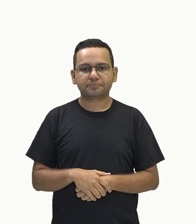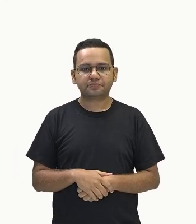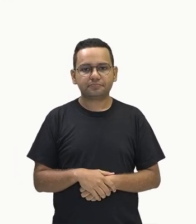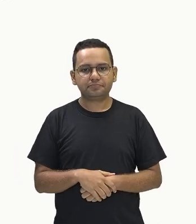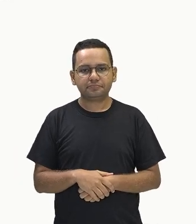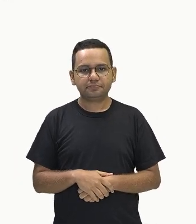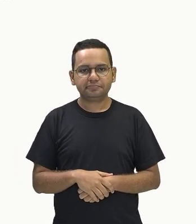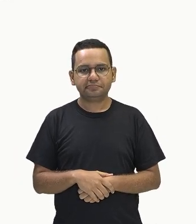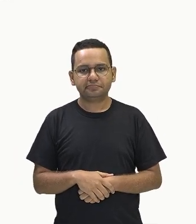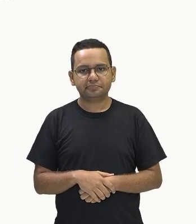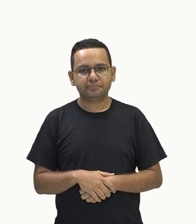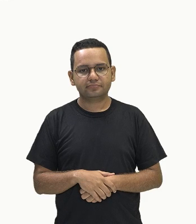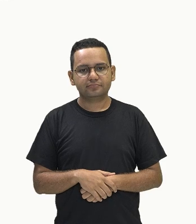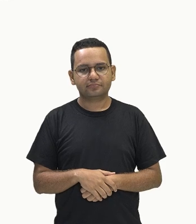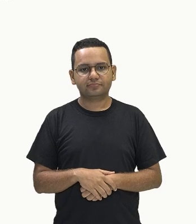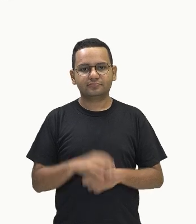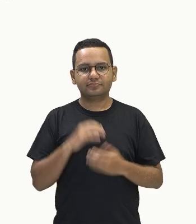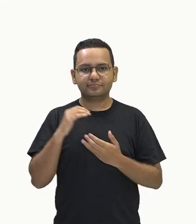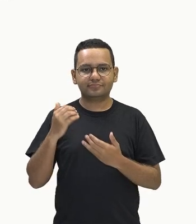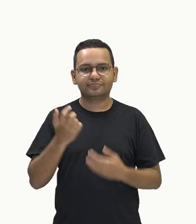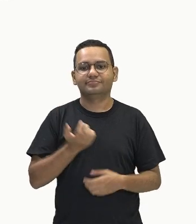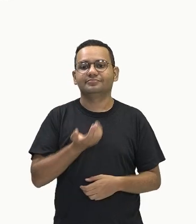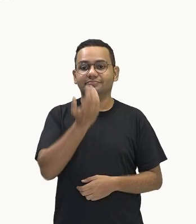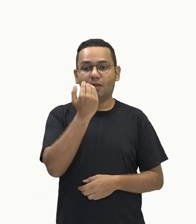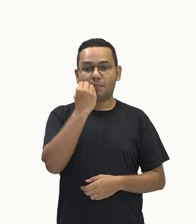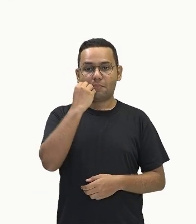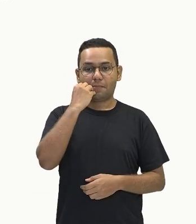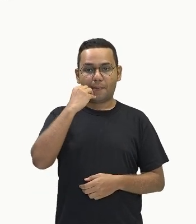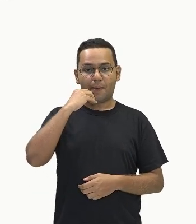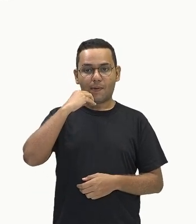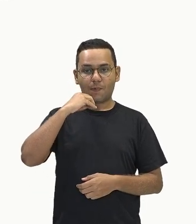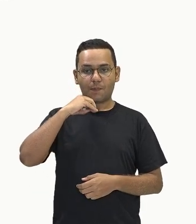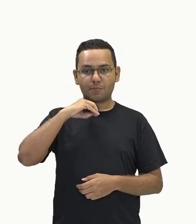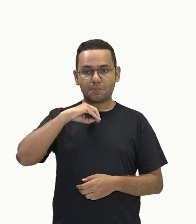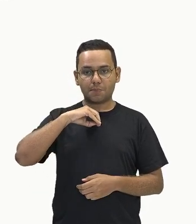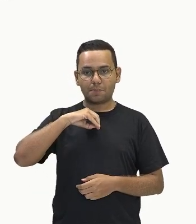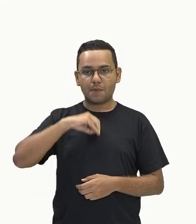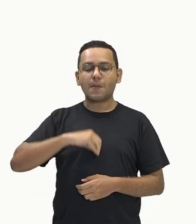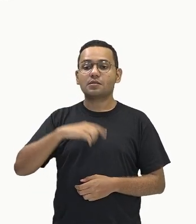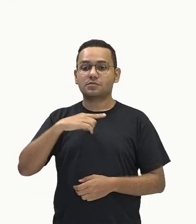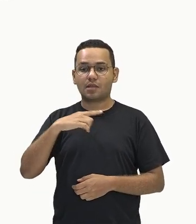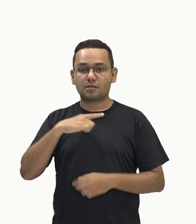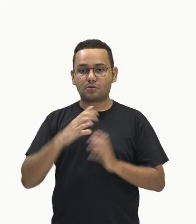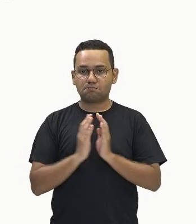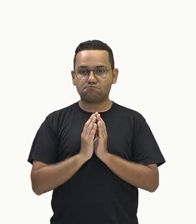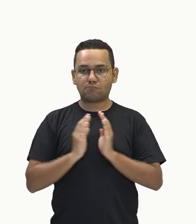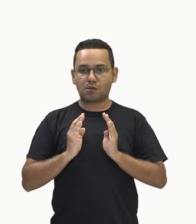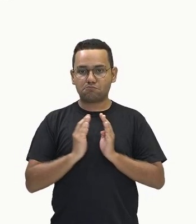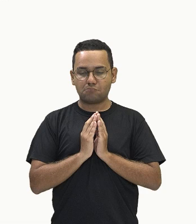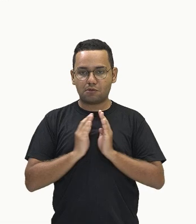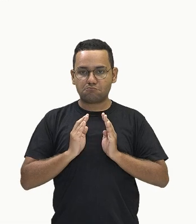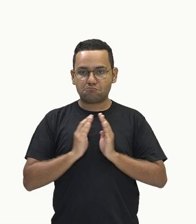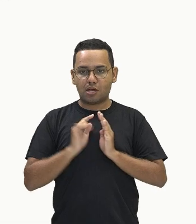alimentar, ao chegar ao estômago, sofre transformações tanto mecânica como química. Mecânica pela